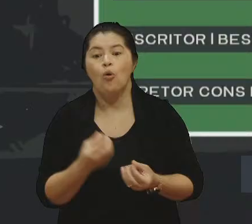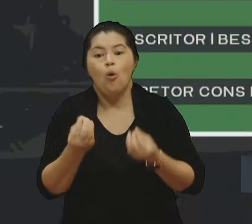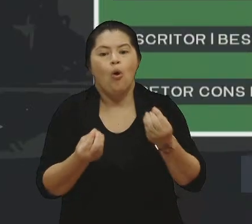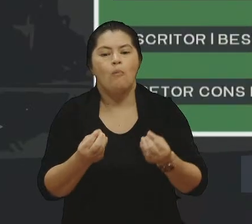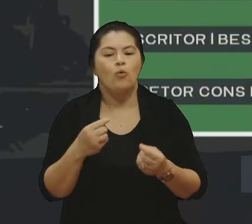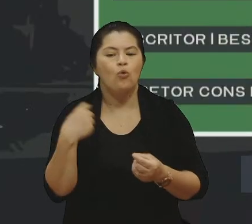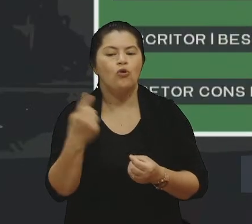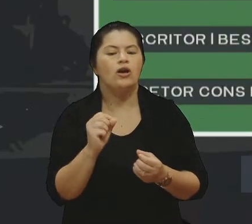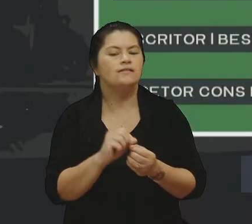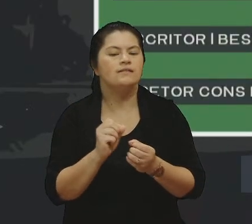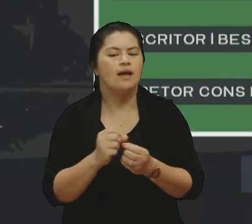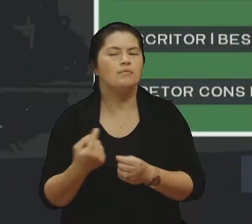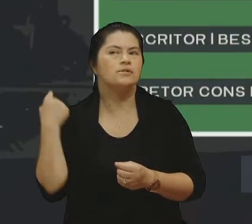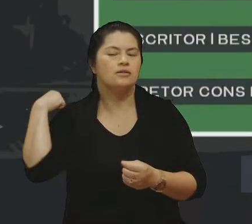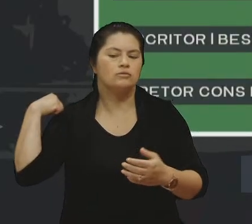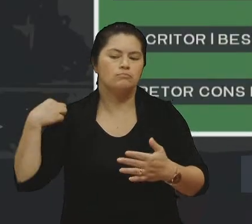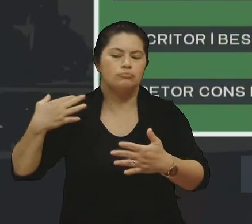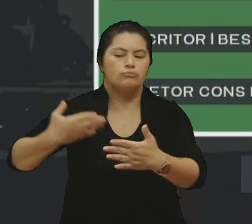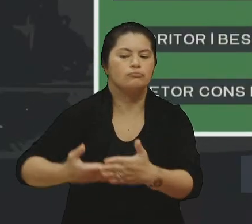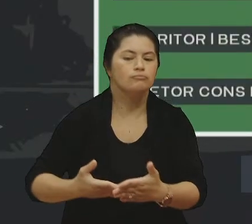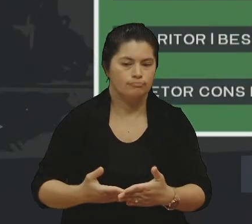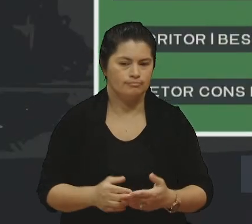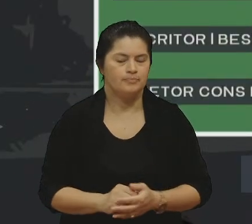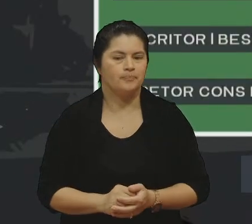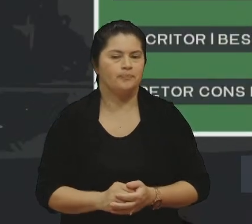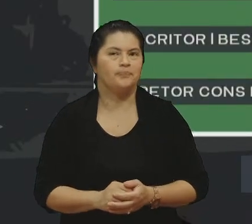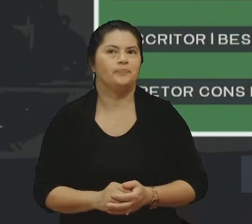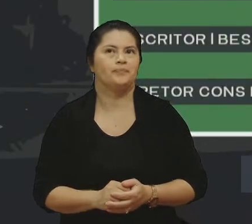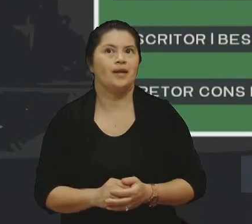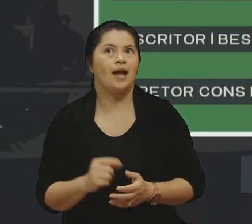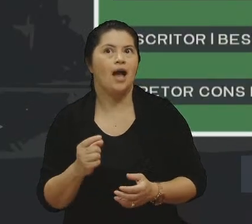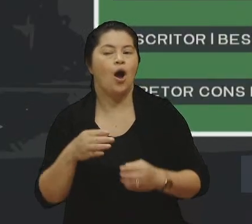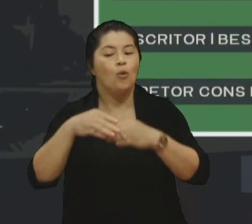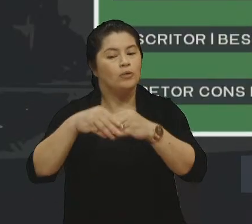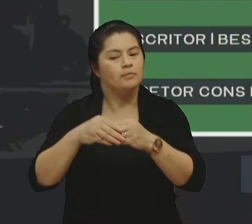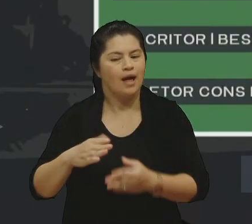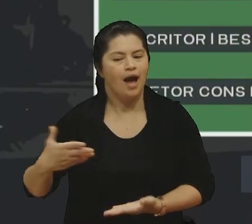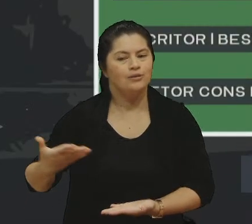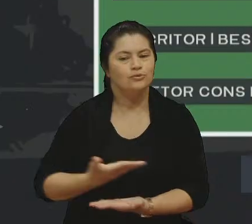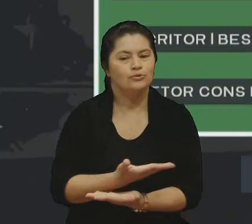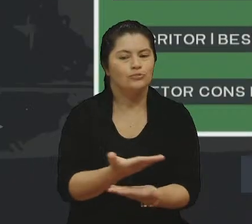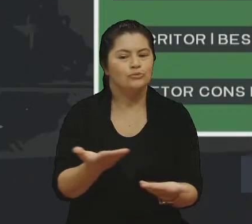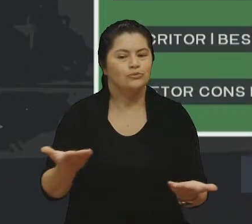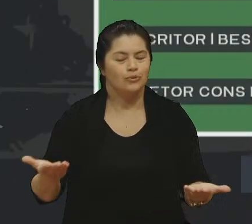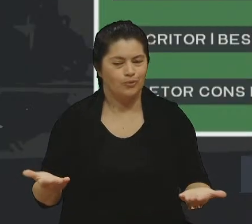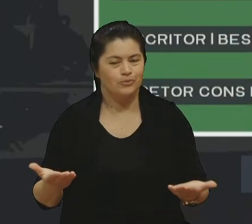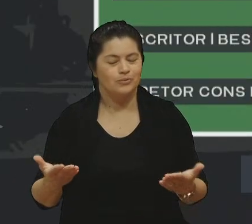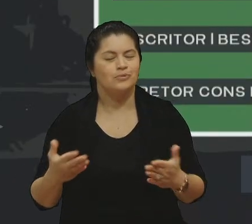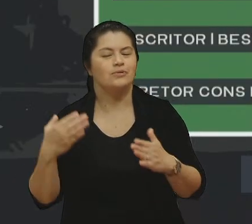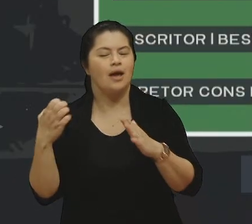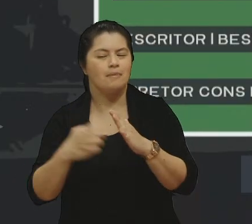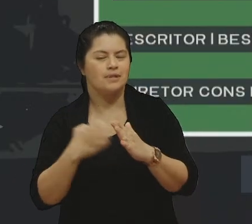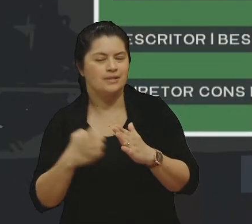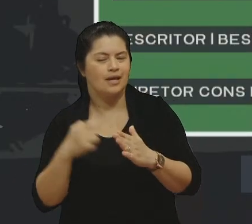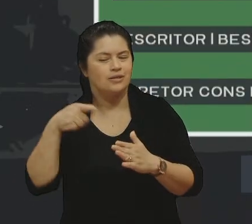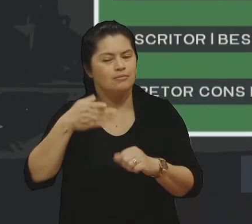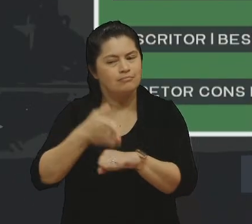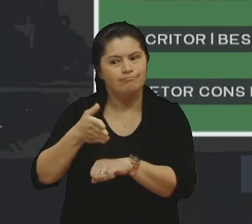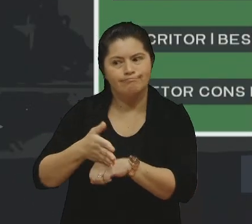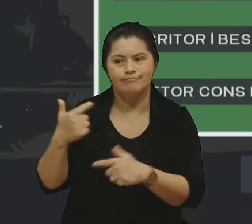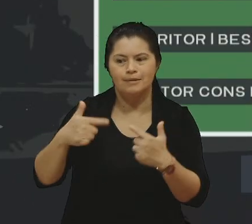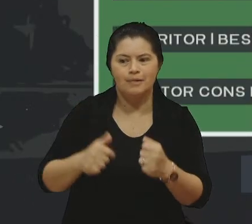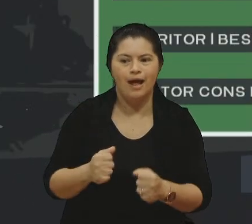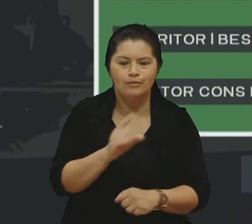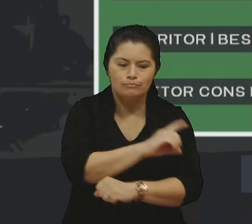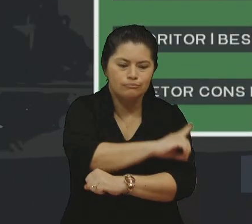aqui. Mas antes de mais nada eu quero cumprimentar a todos, né, a vocês empresários que tiraram tempo, provavelmente trabalharam o dia inteiro